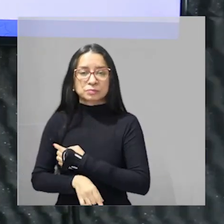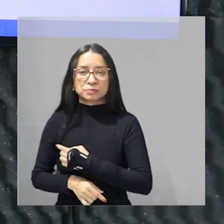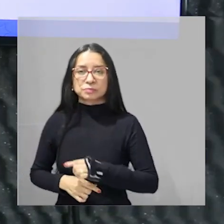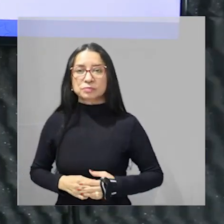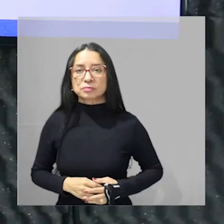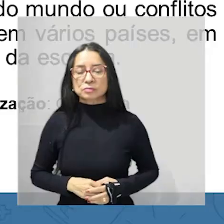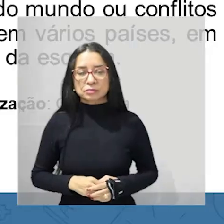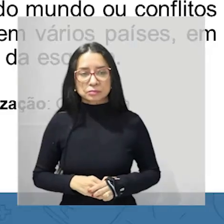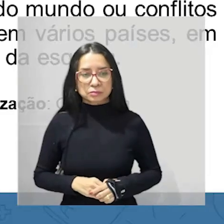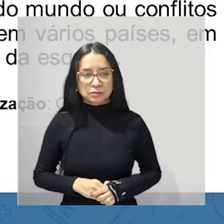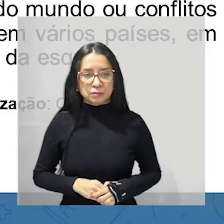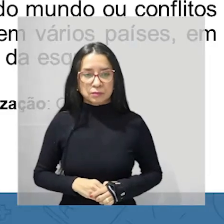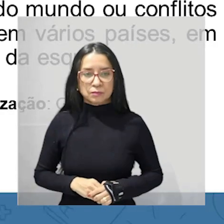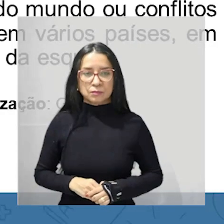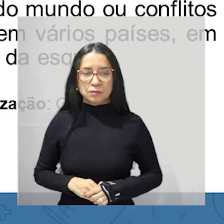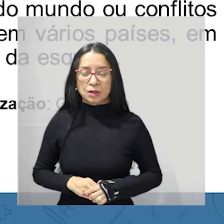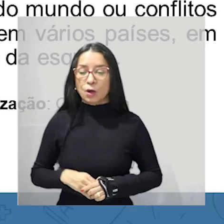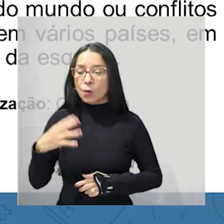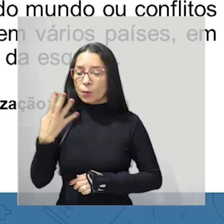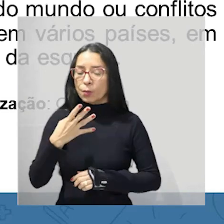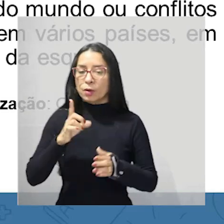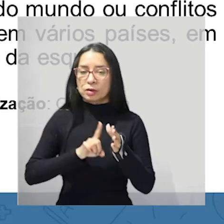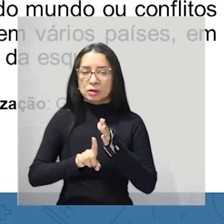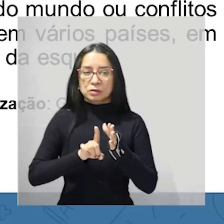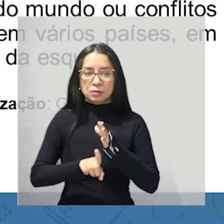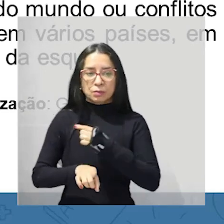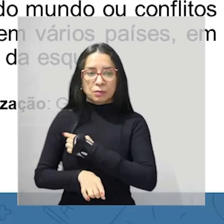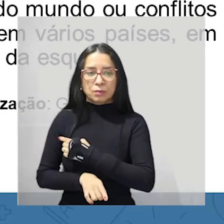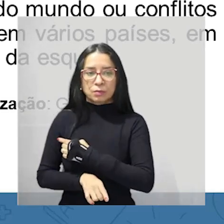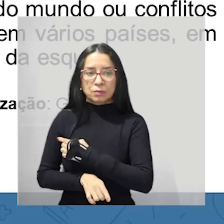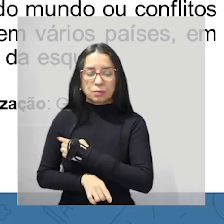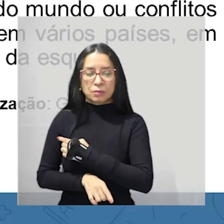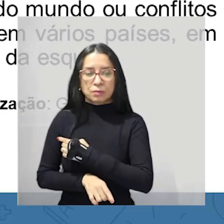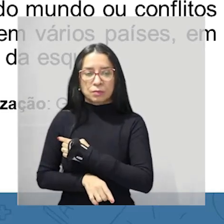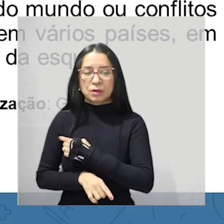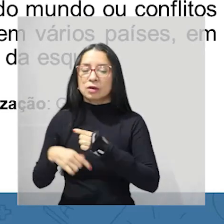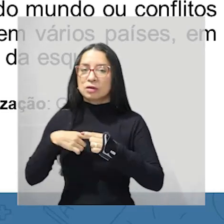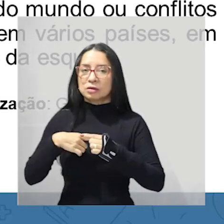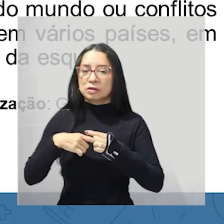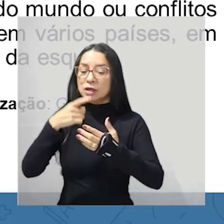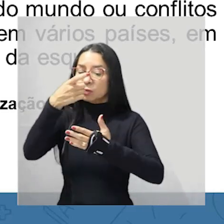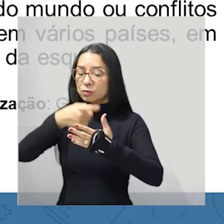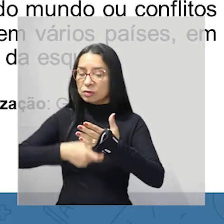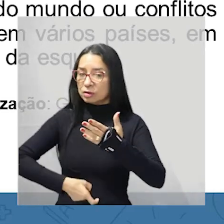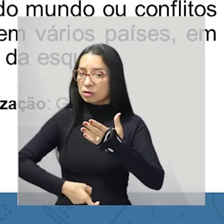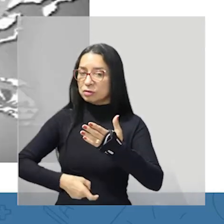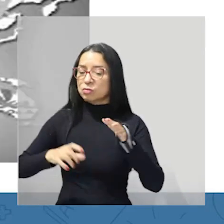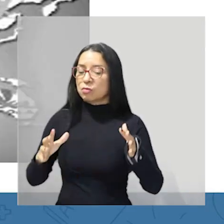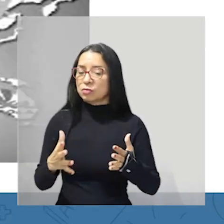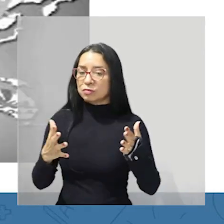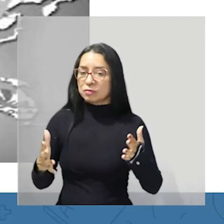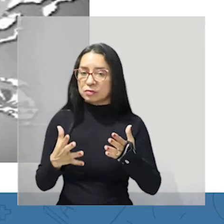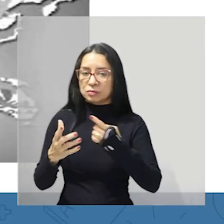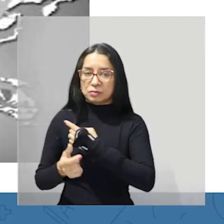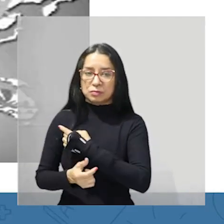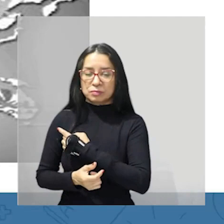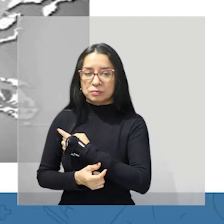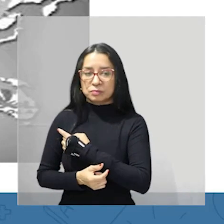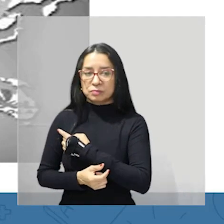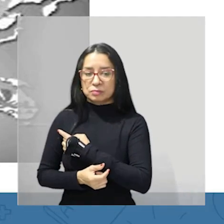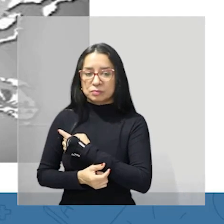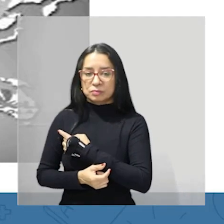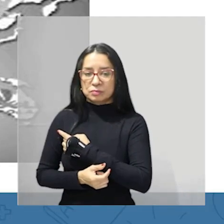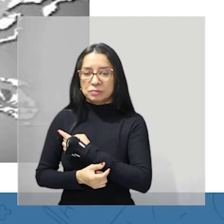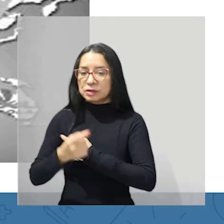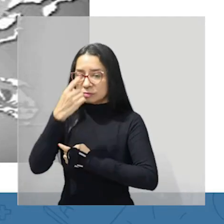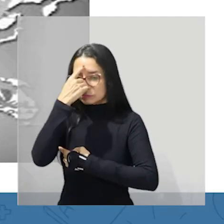Ela diz o seguinte, ó. Quarta questão. Mesma coisa. Existe um texto motivador, tá certo? Vamos lá para o comando.